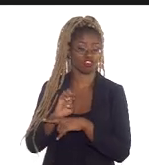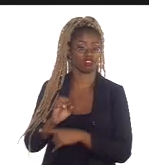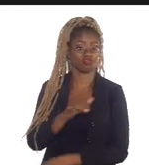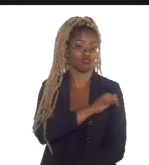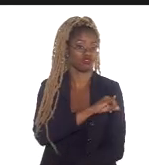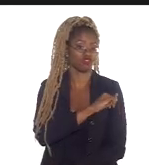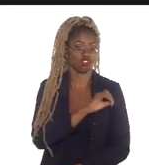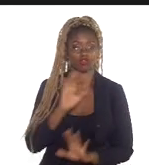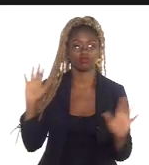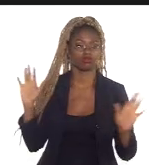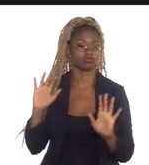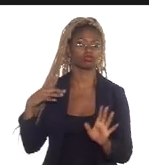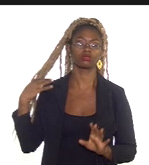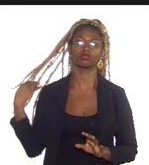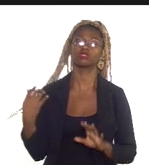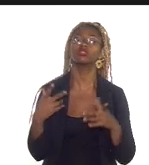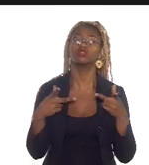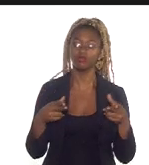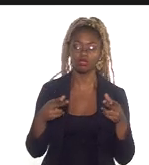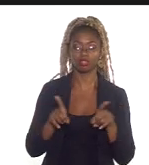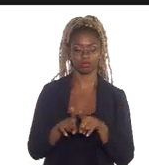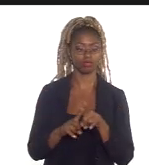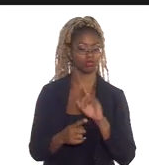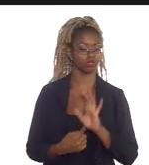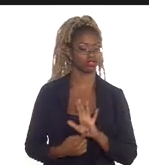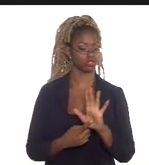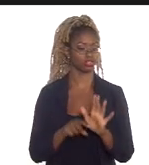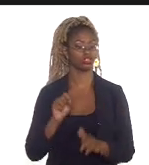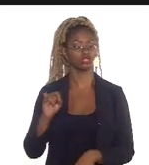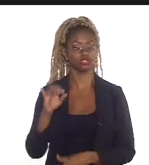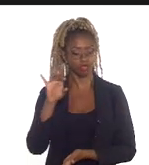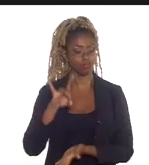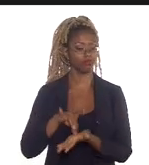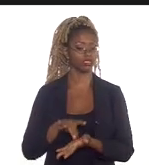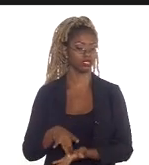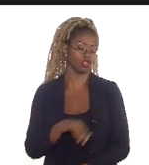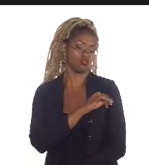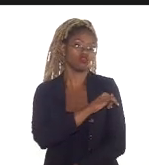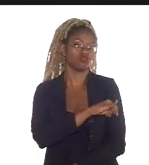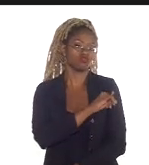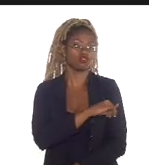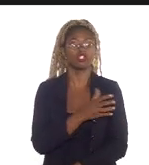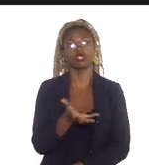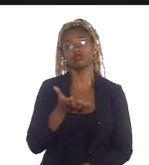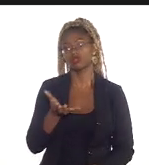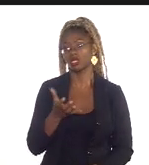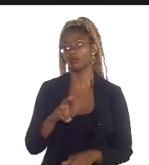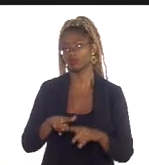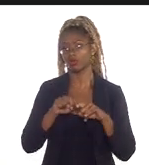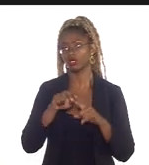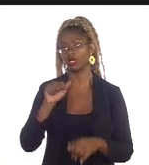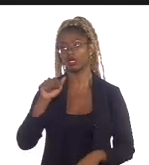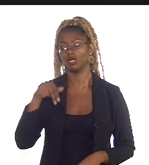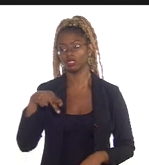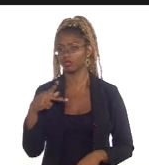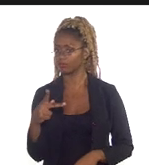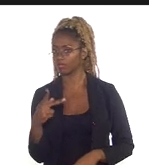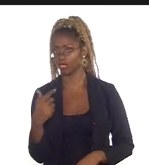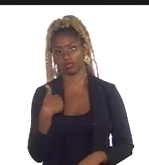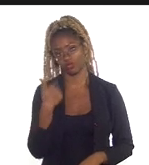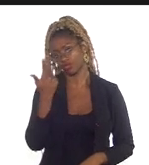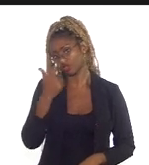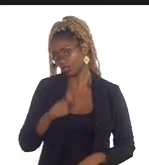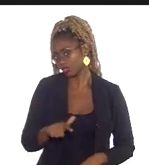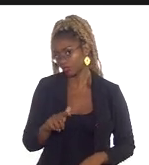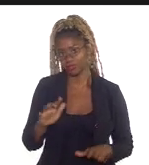até, né, como foi mostrado aí, se realmente o Estado do Rio de Janeiro tem interesse, porque a ANP, repetindo isso